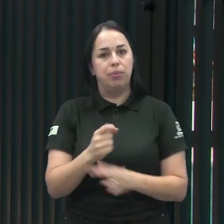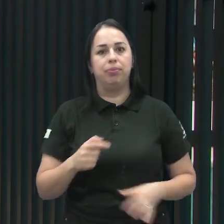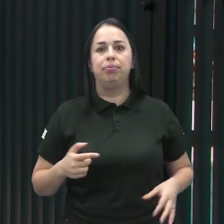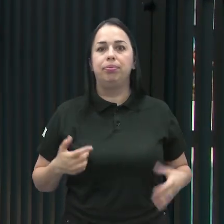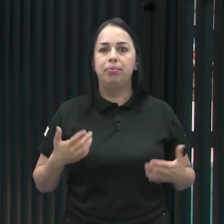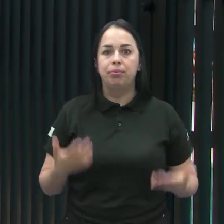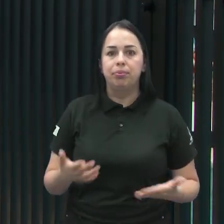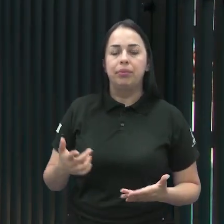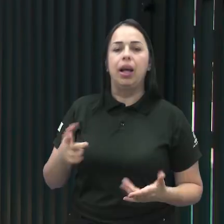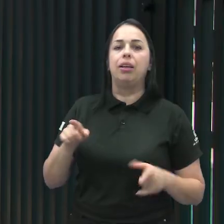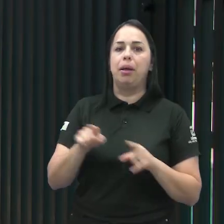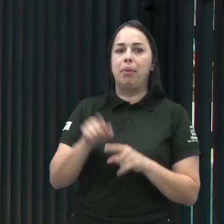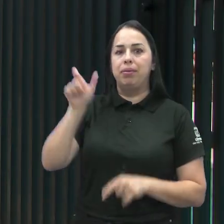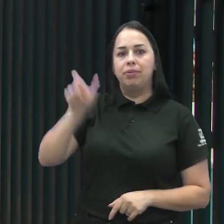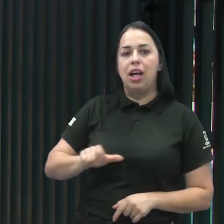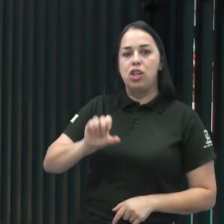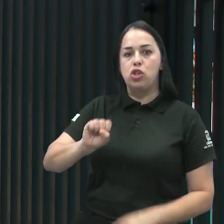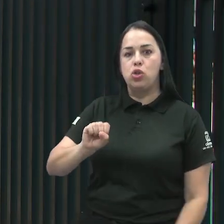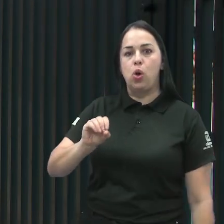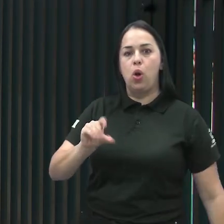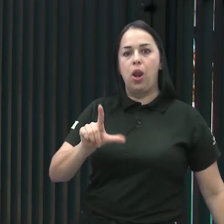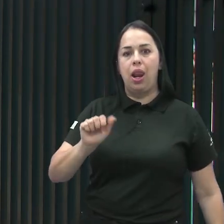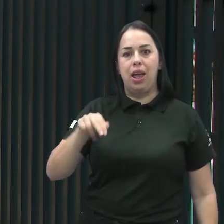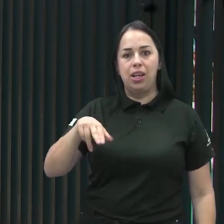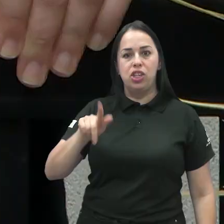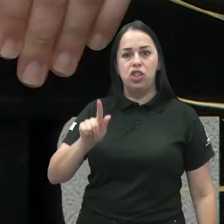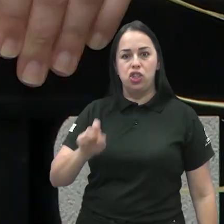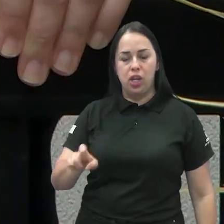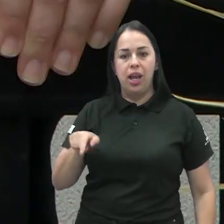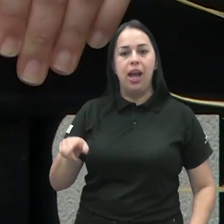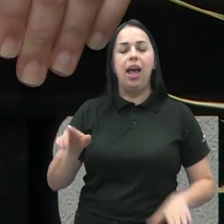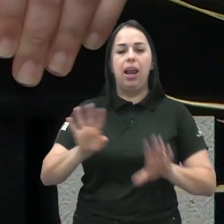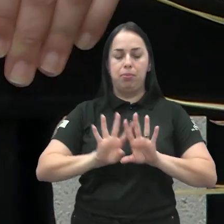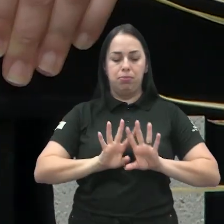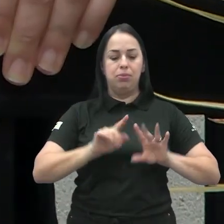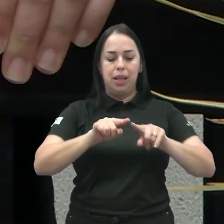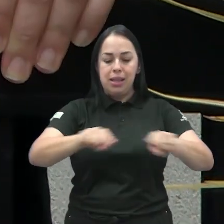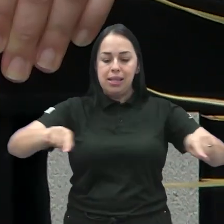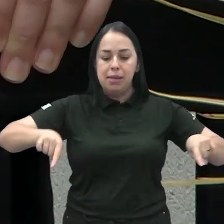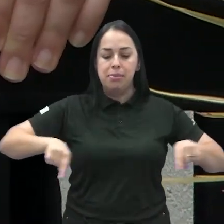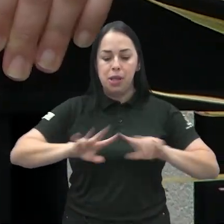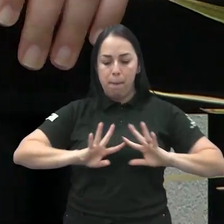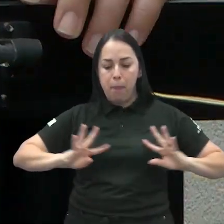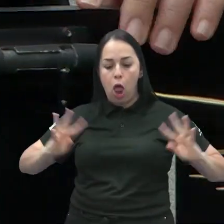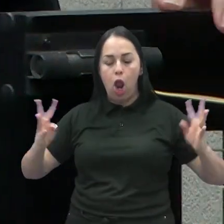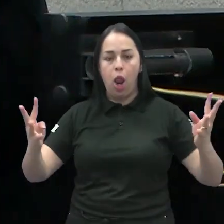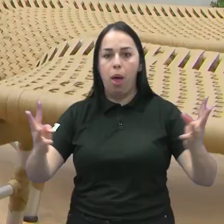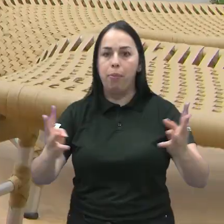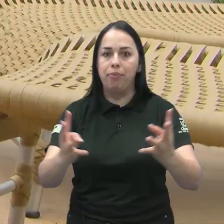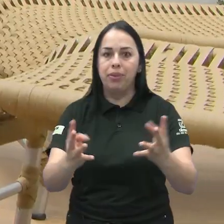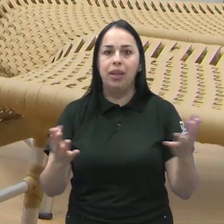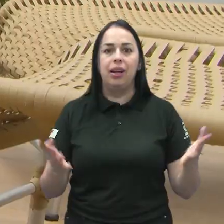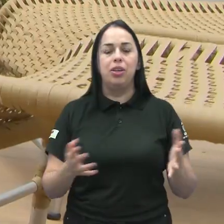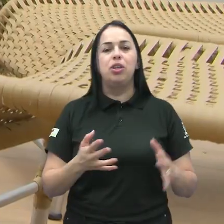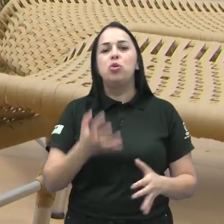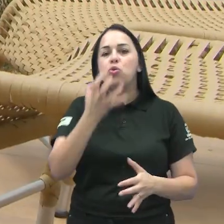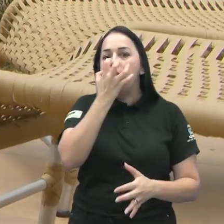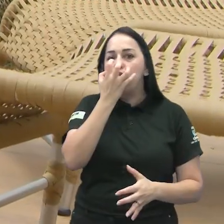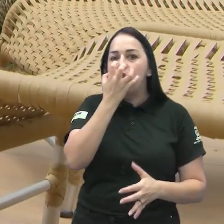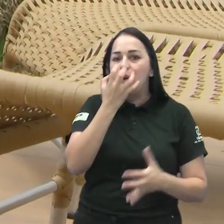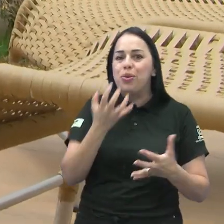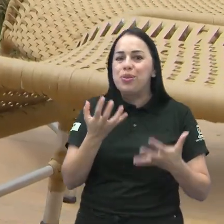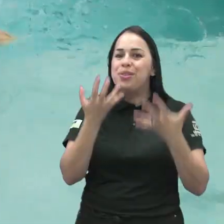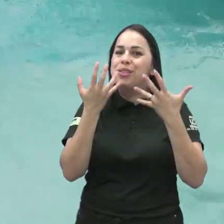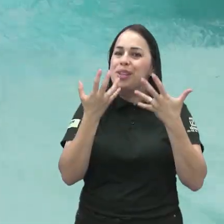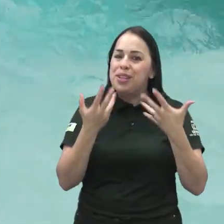Preocupada, a Solange também decidiu se prevenir, mas de outro jeito. Para afastar o perigo, ela colocou essas grades. Agora os pets ficam